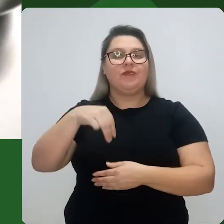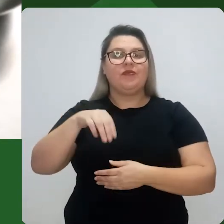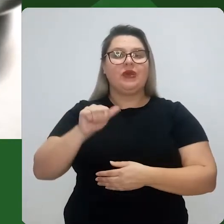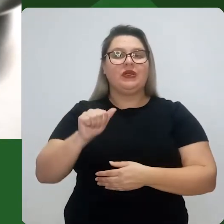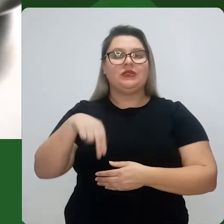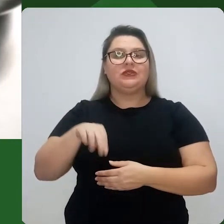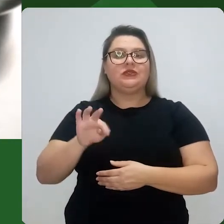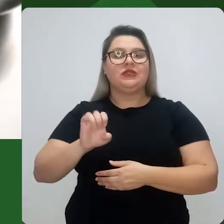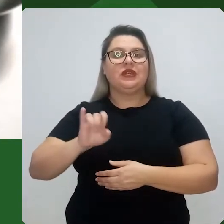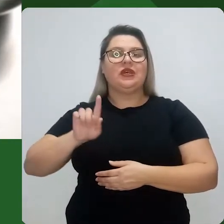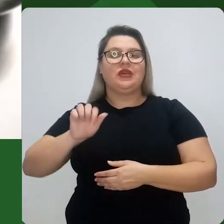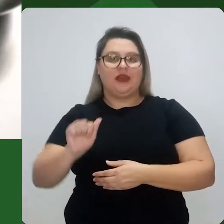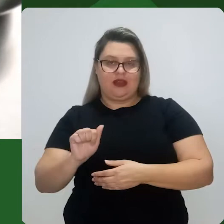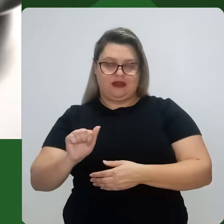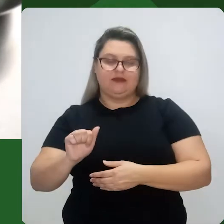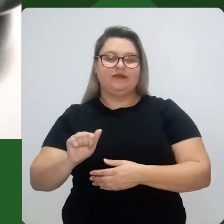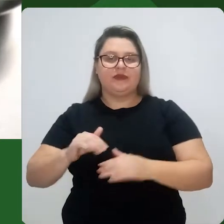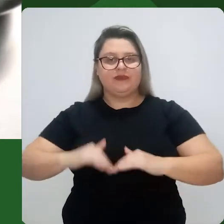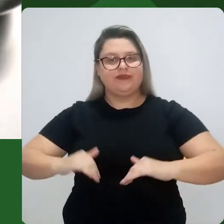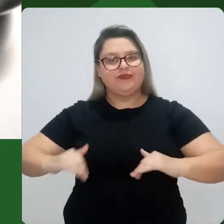o papel manteiga